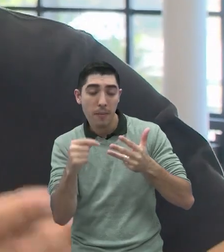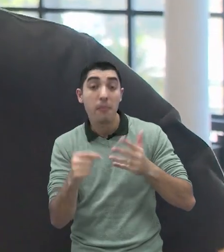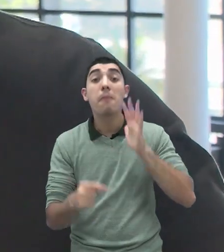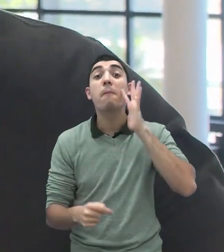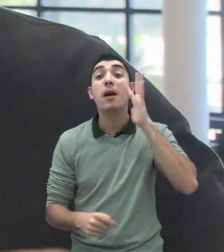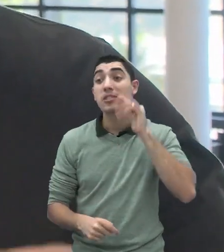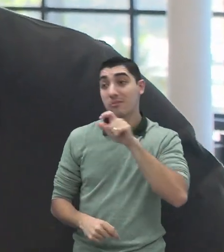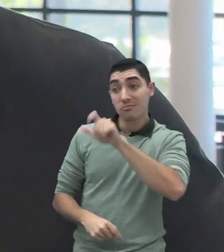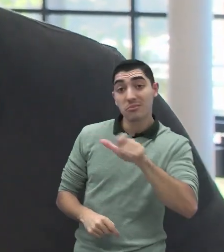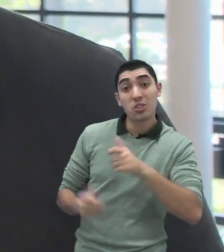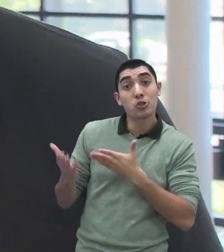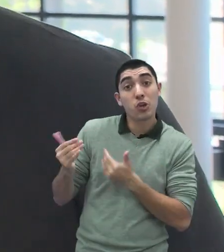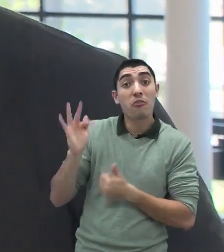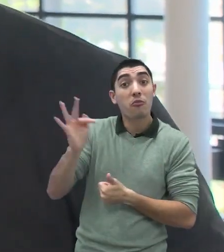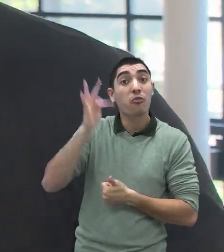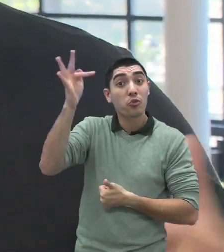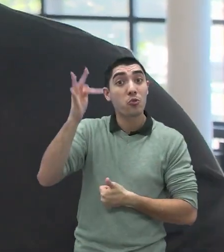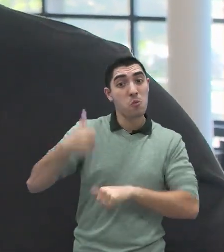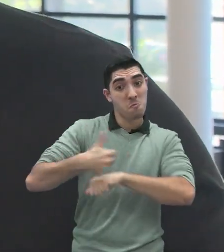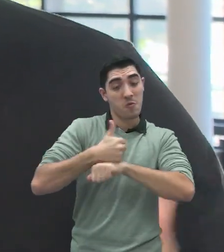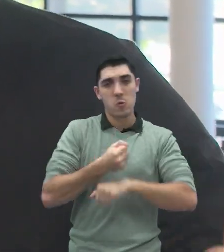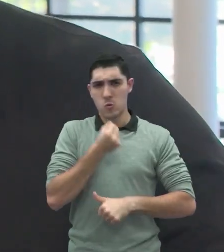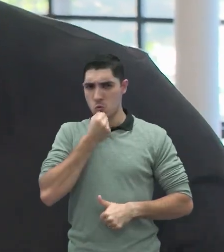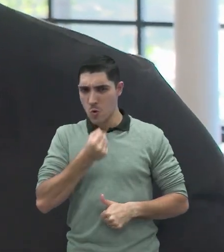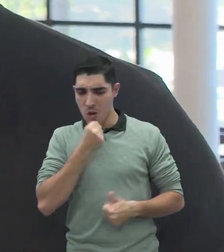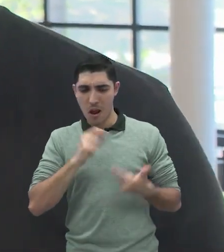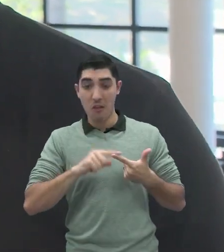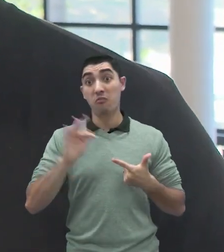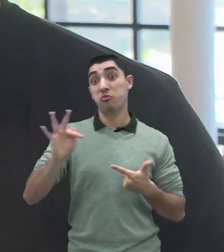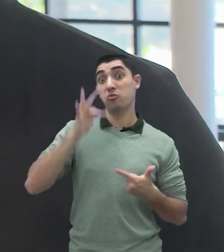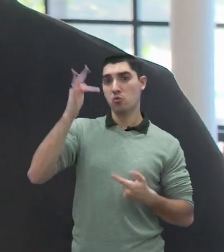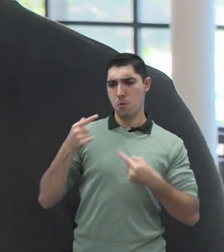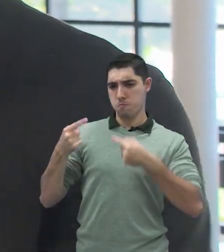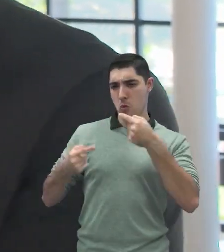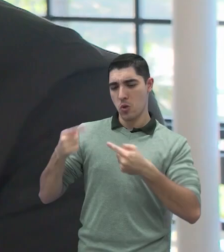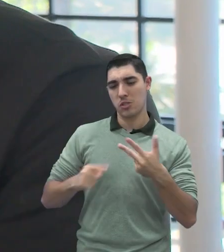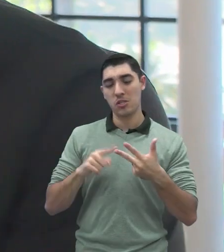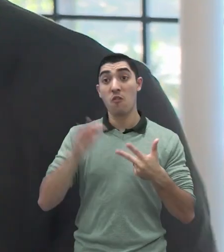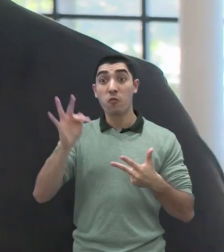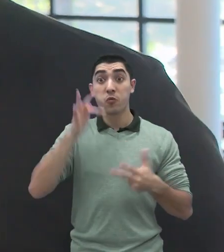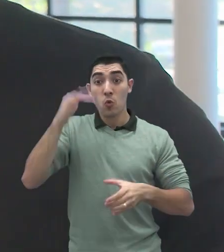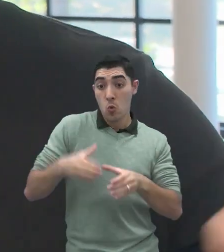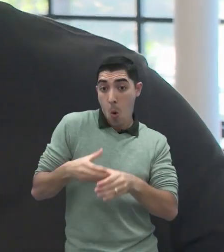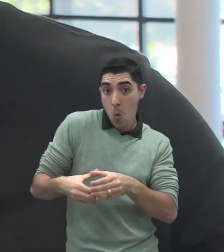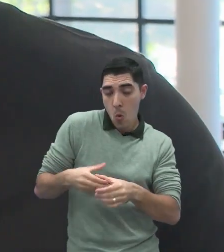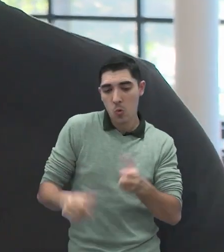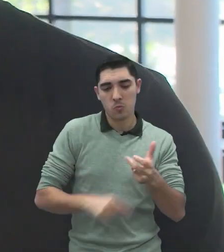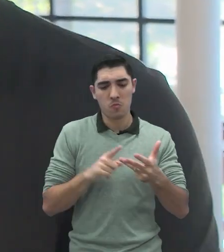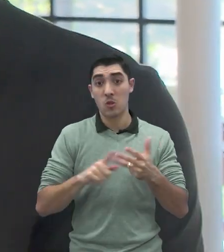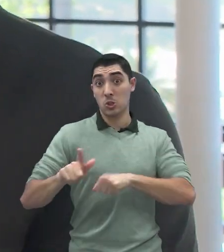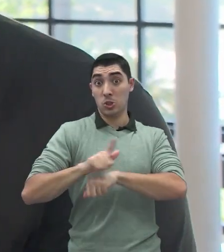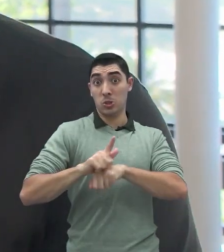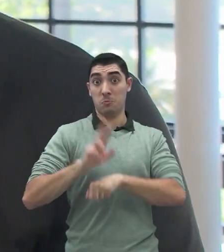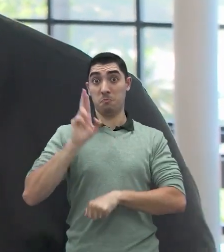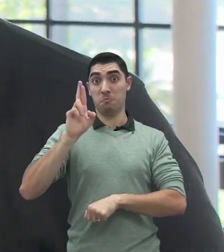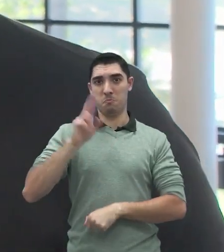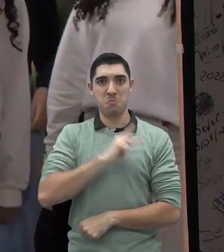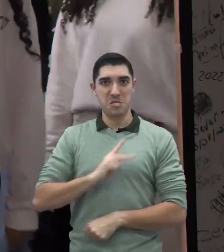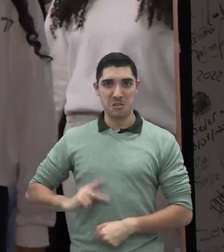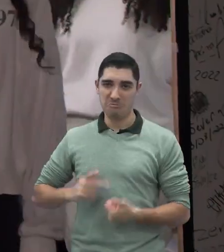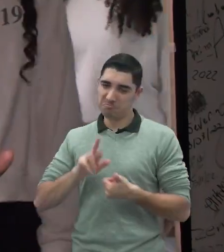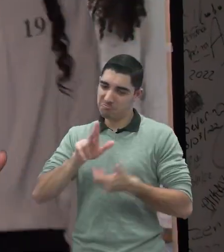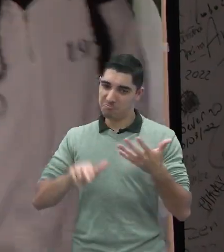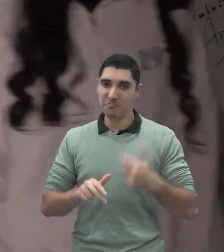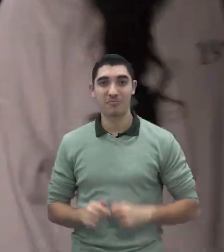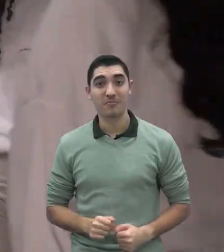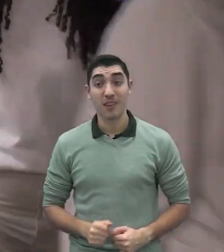quem sabe, dali desses jovens, né, sai futuros aí jornalistas, futuros políticos, pessoas públicas, gestores públicos, né?